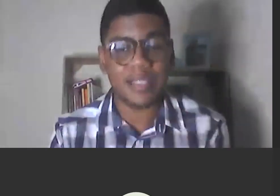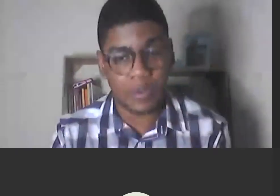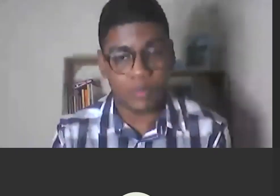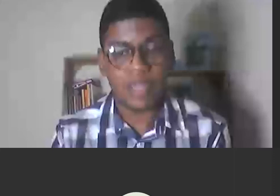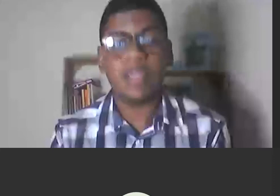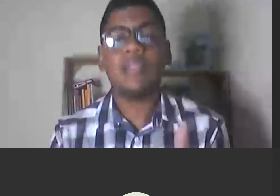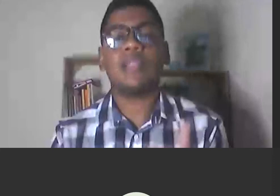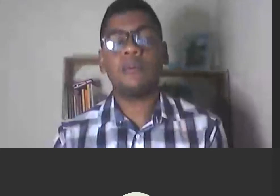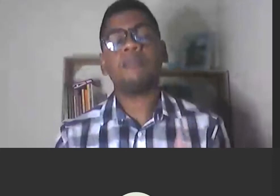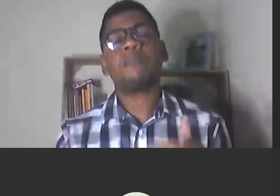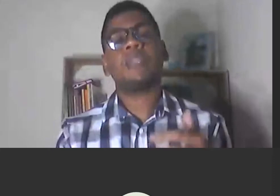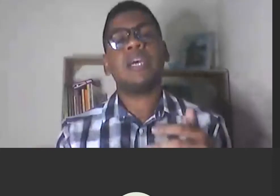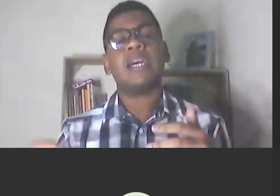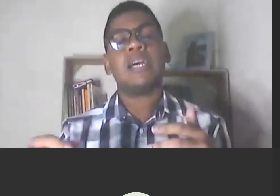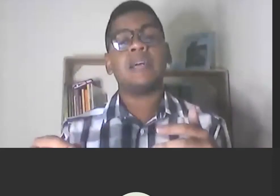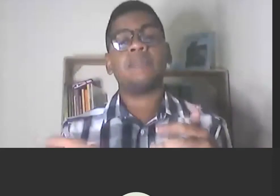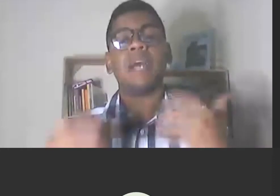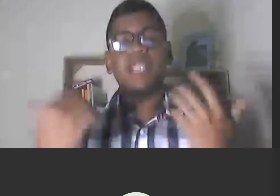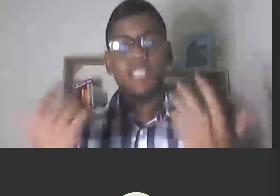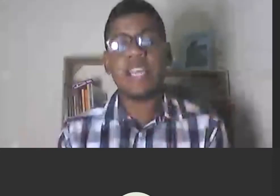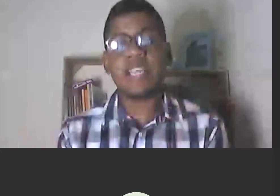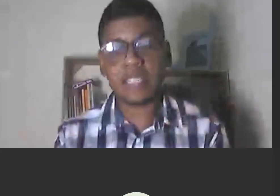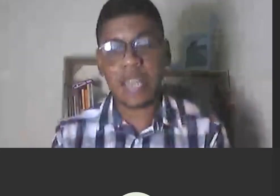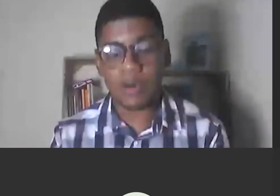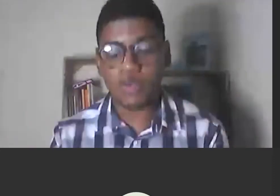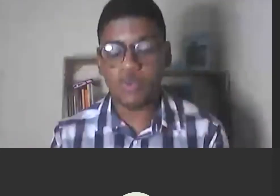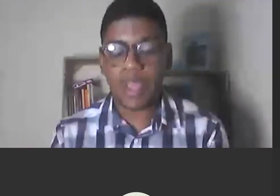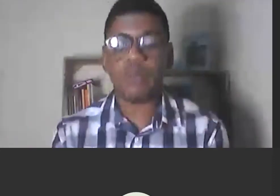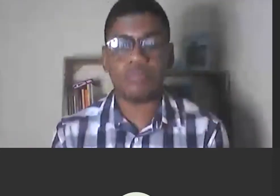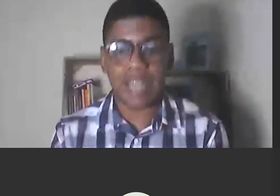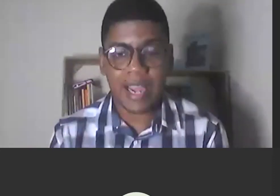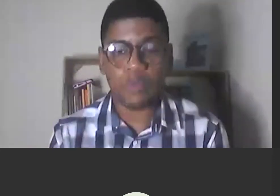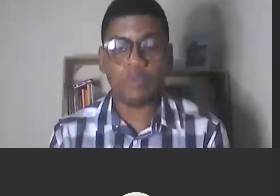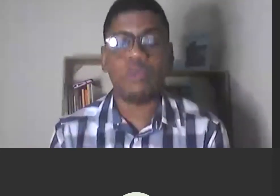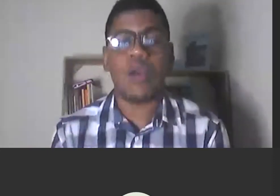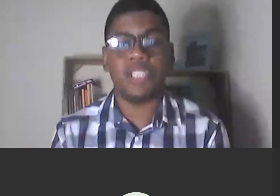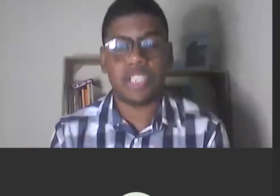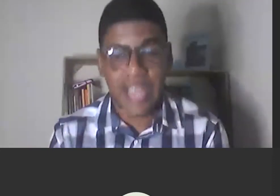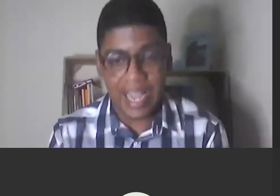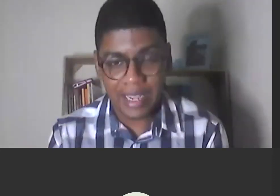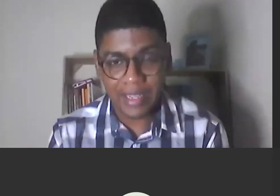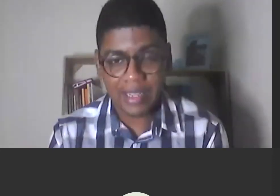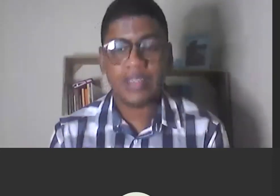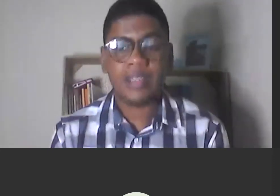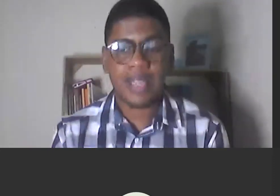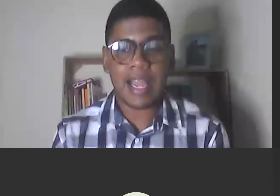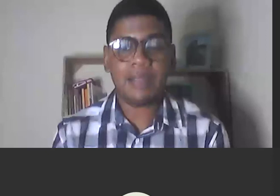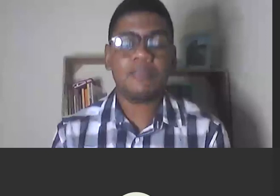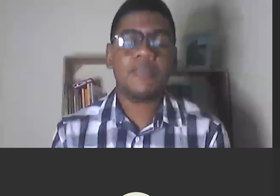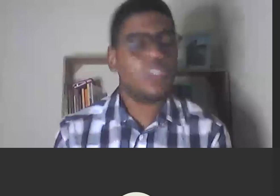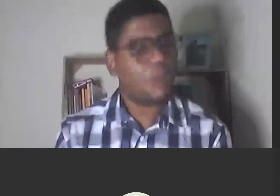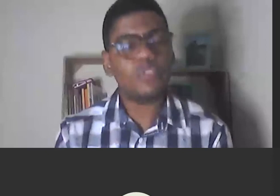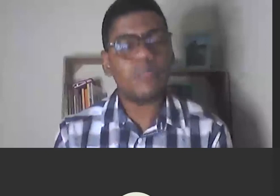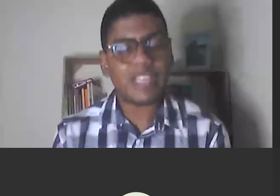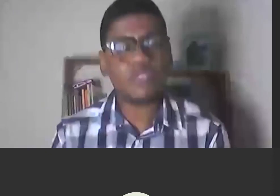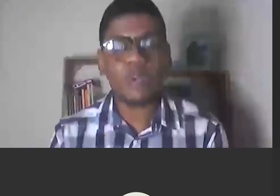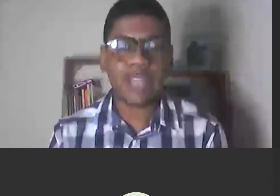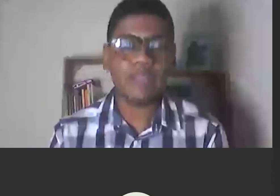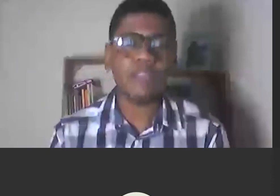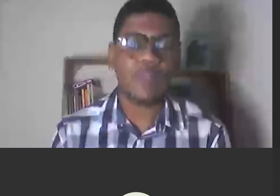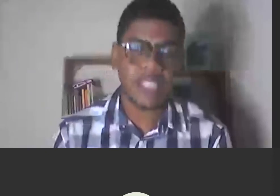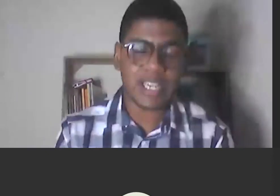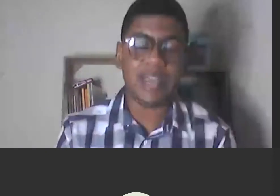de locação. Então, a gente, nesse sinal do encontrar ou do achar, tá? Geralmente